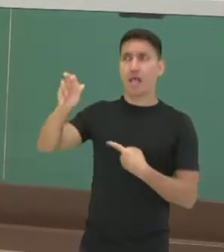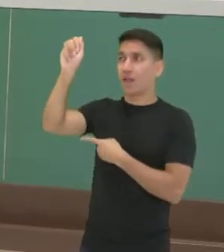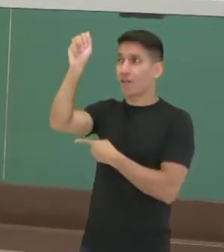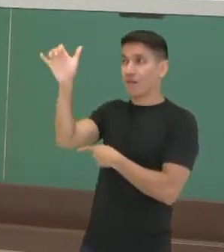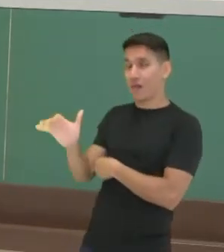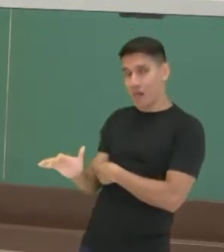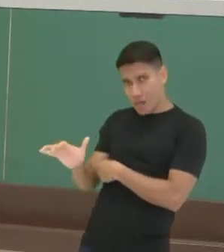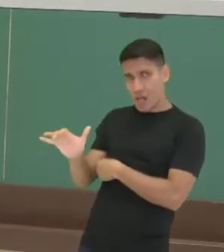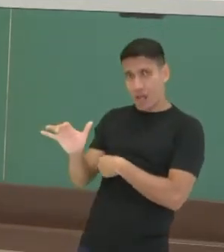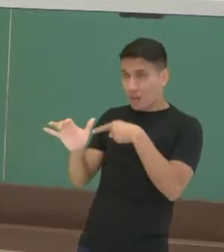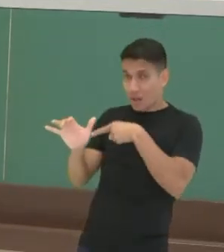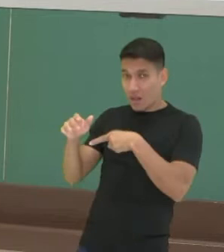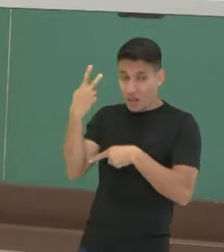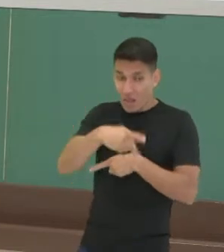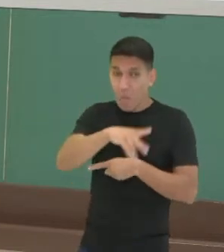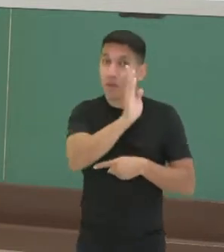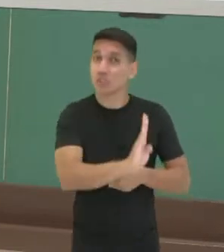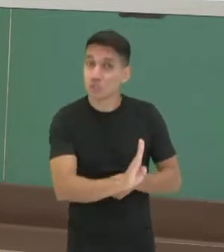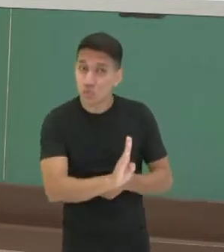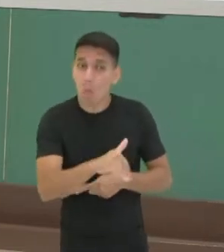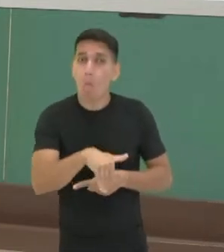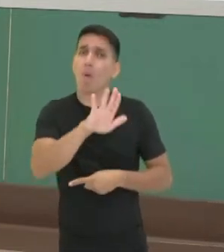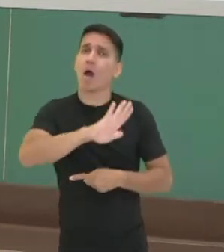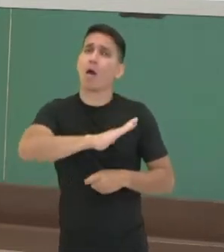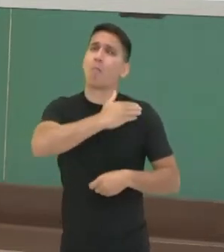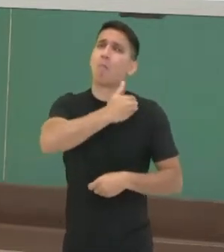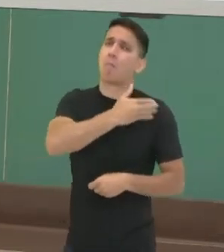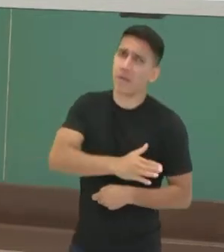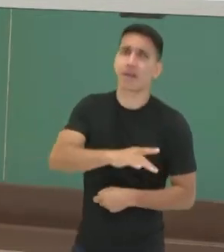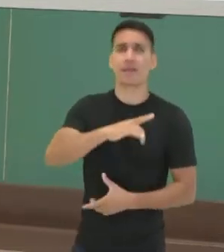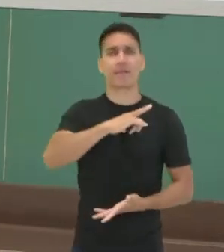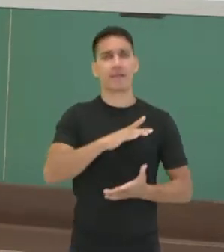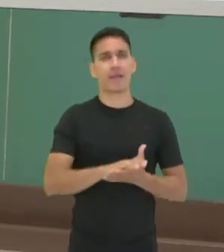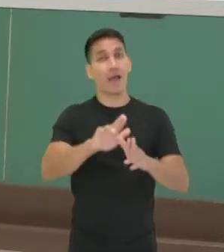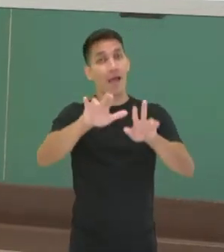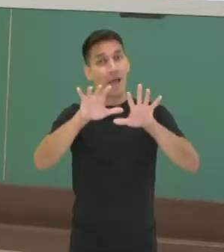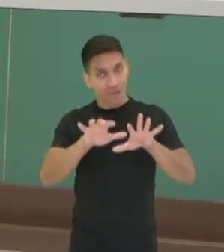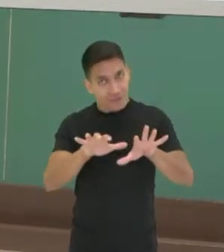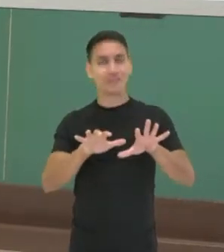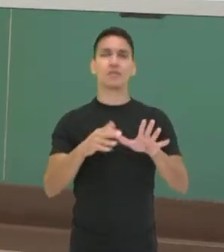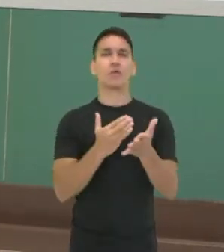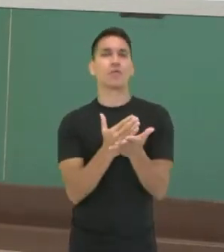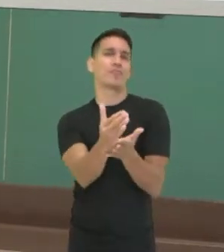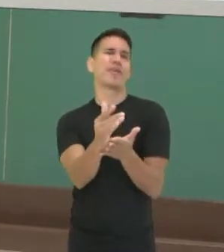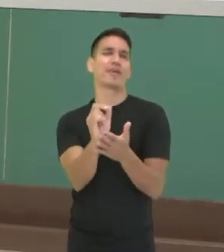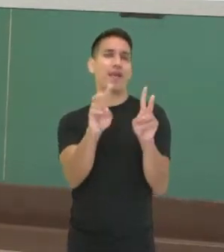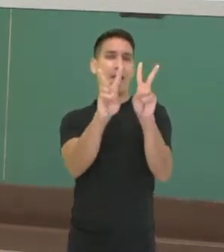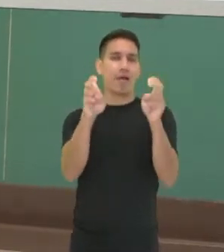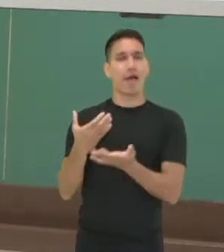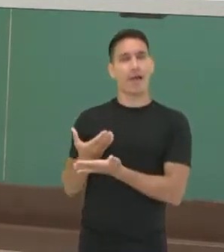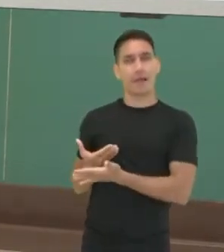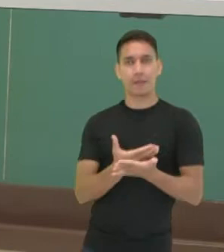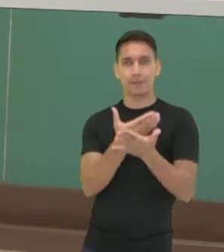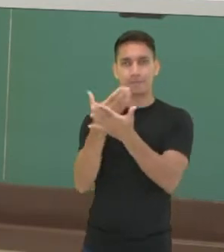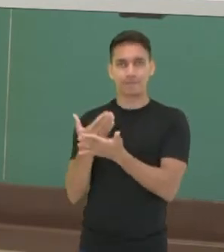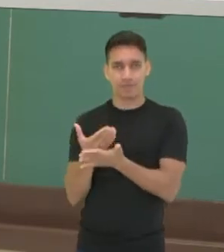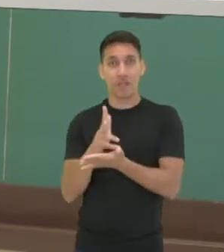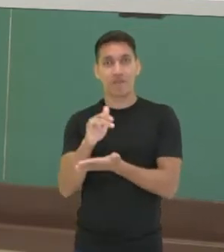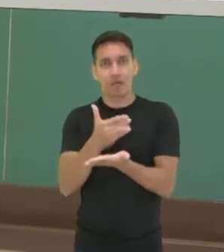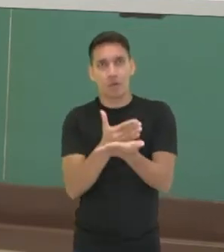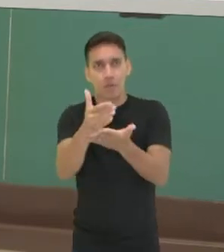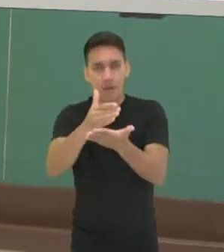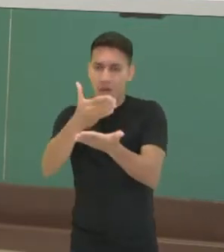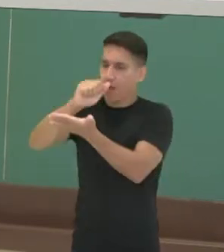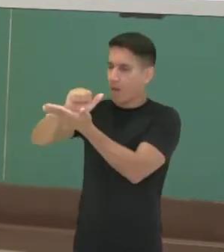preconceito, infelizmente? E é nesse sentido que nós iniciamos a nossa aula. Vamos fazer uma atividade